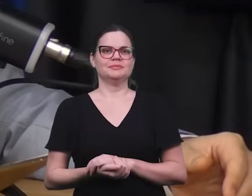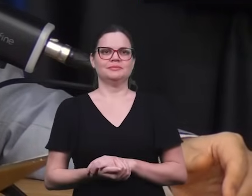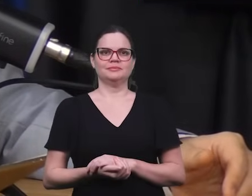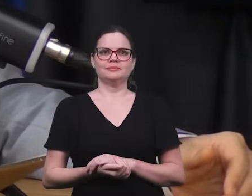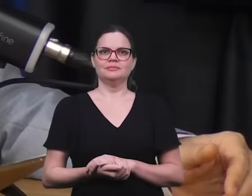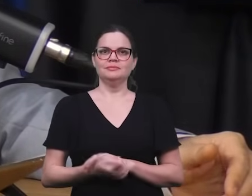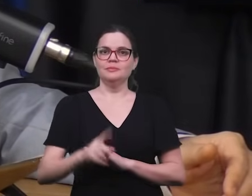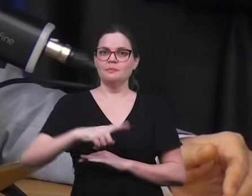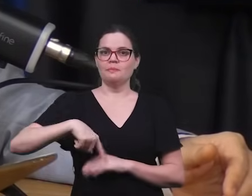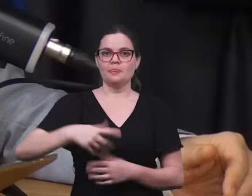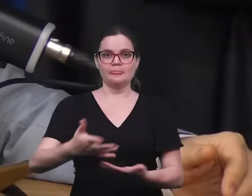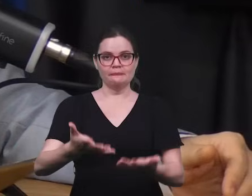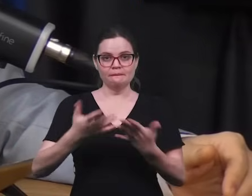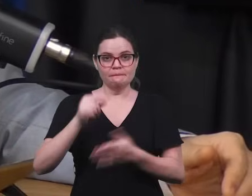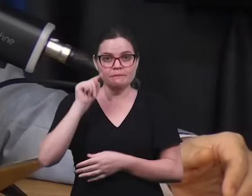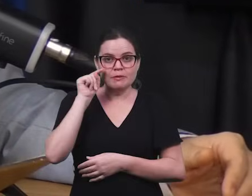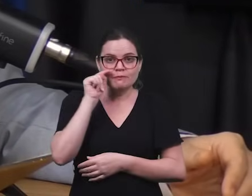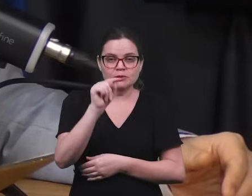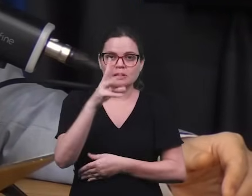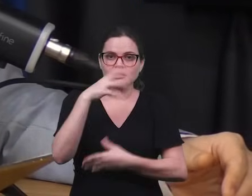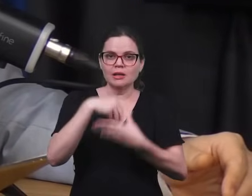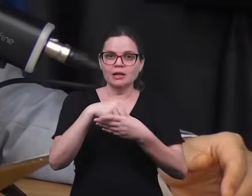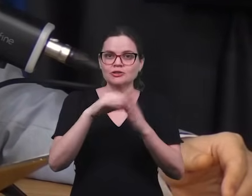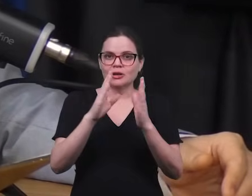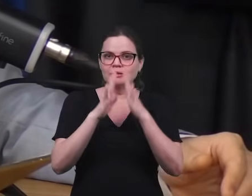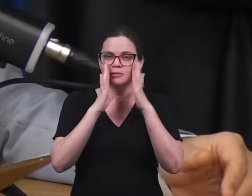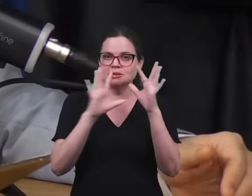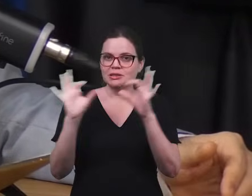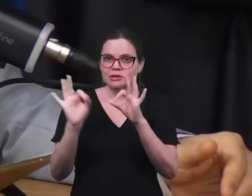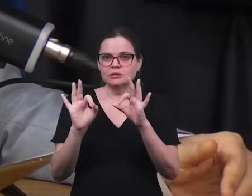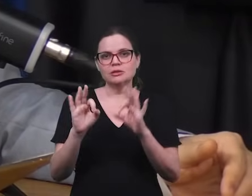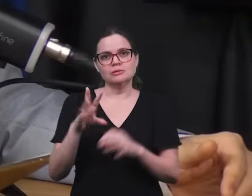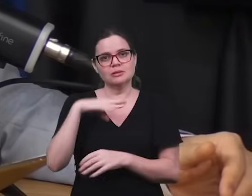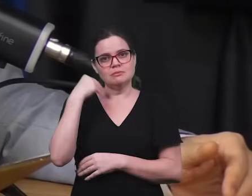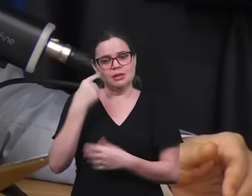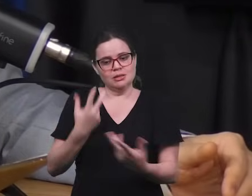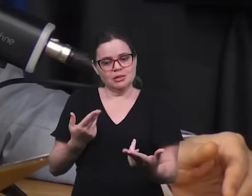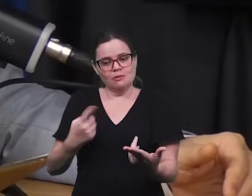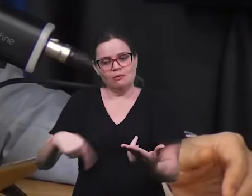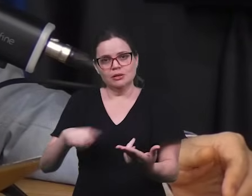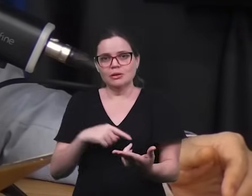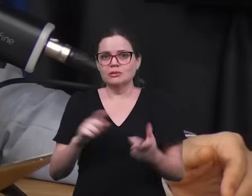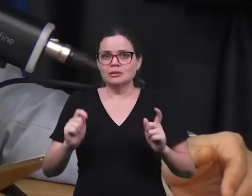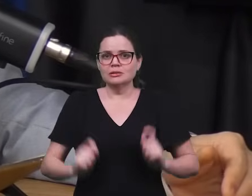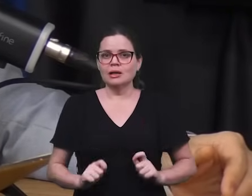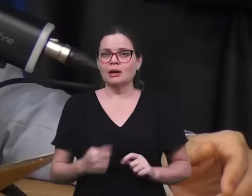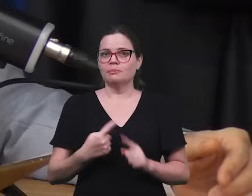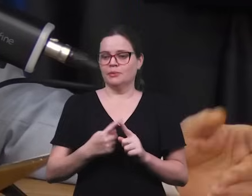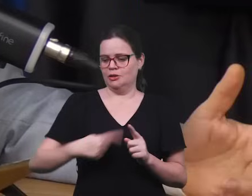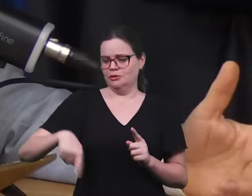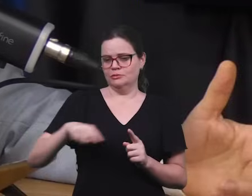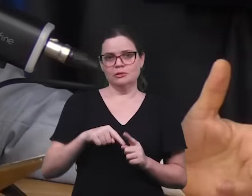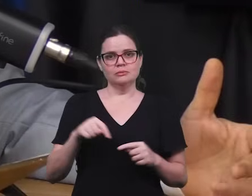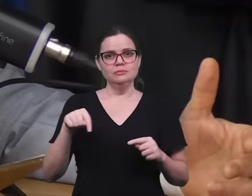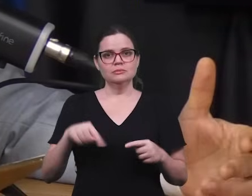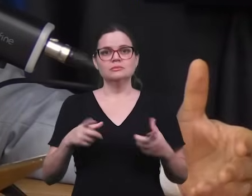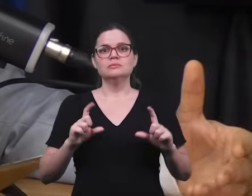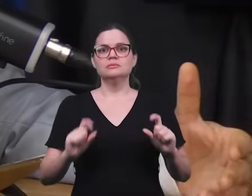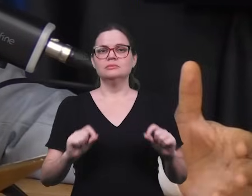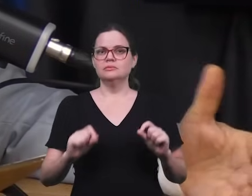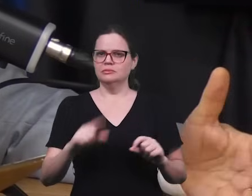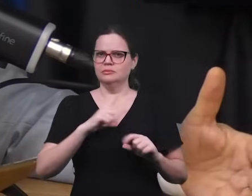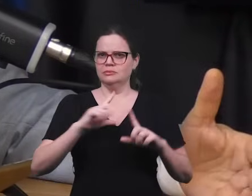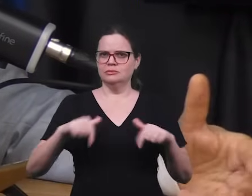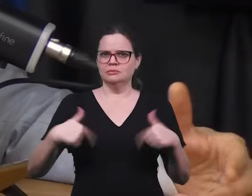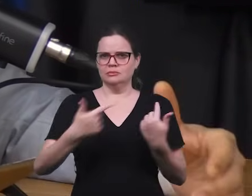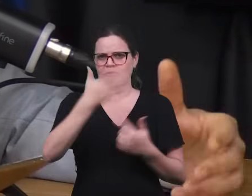na expectativa de que você aí em casa viva a mesma experiência que nós estamos vivendo aqui. Amém. Porque aqui para nós há